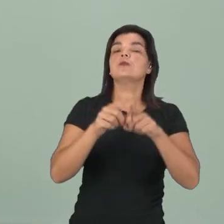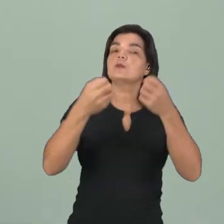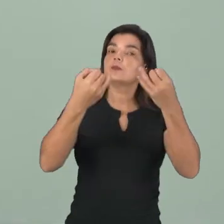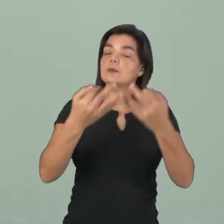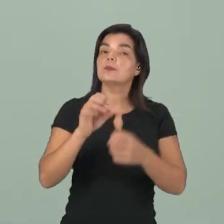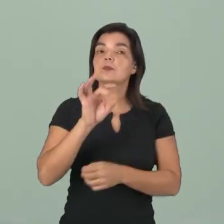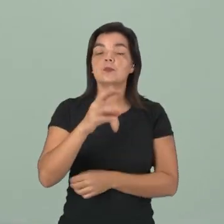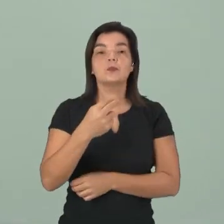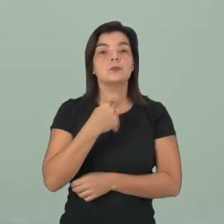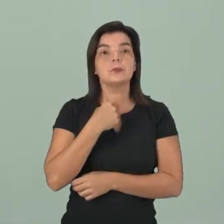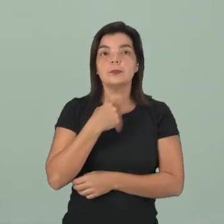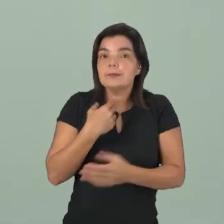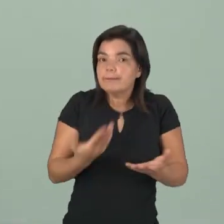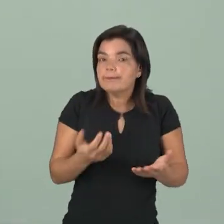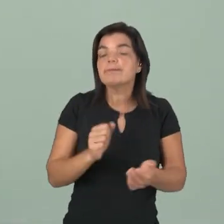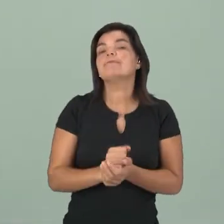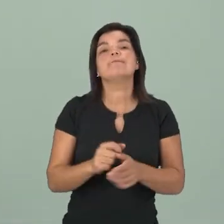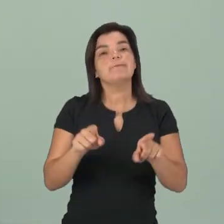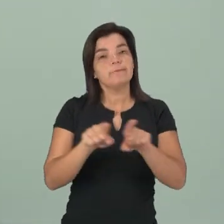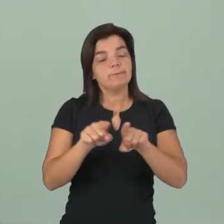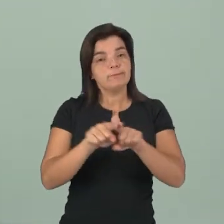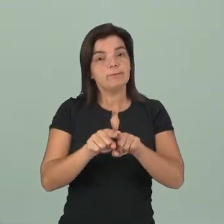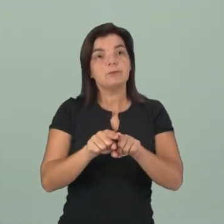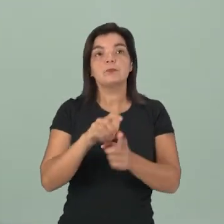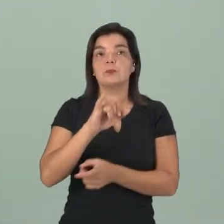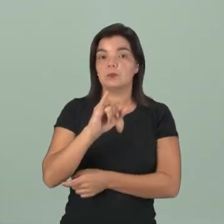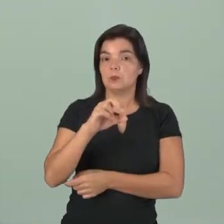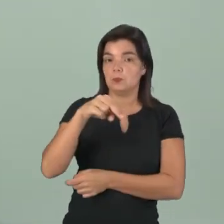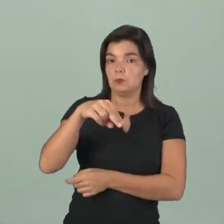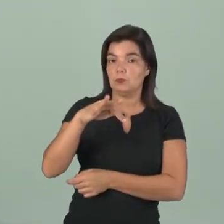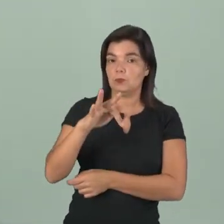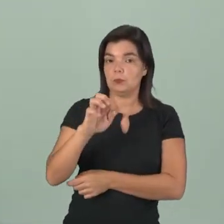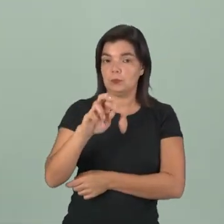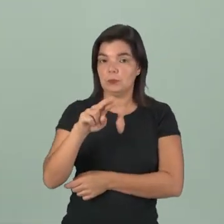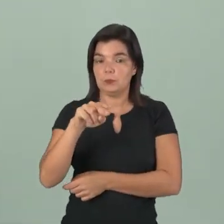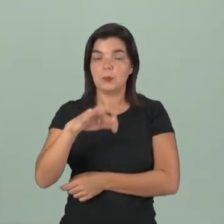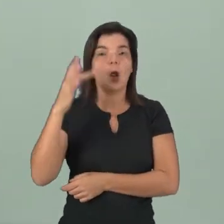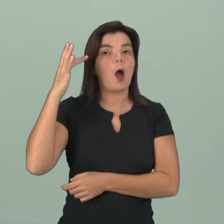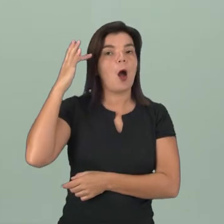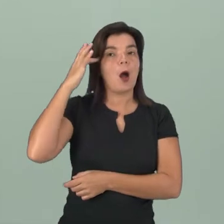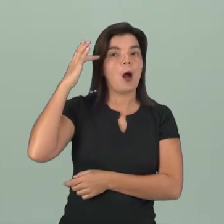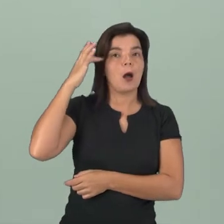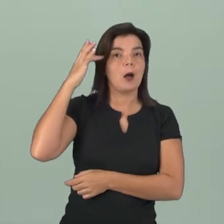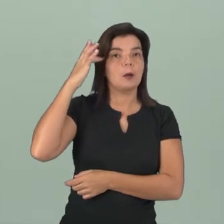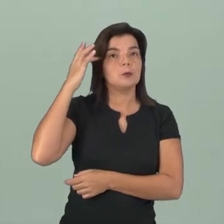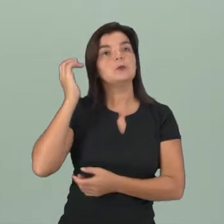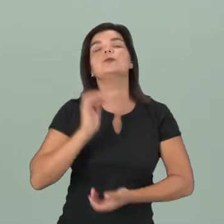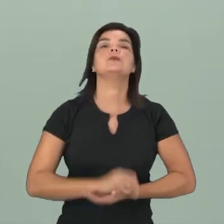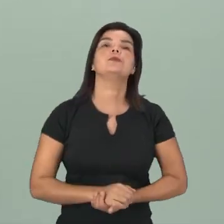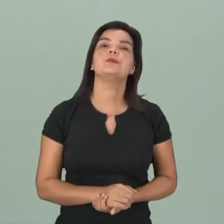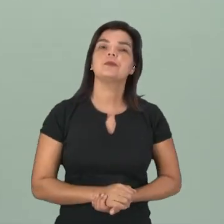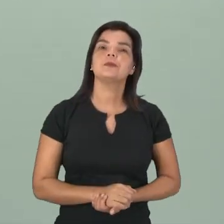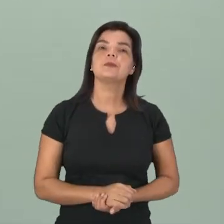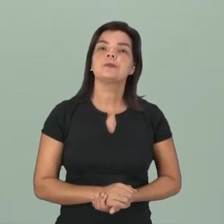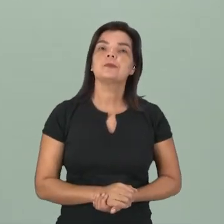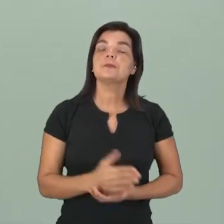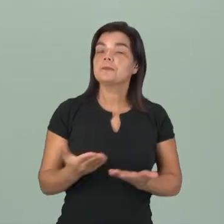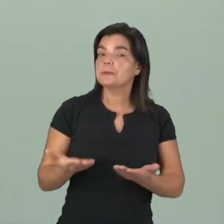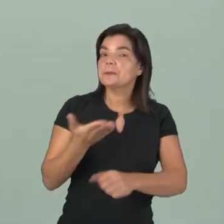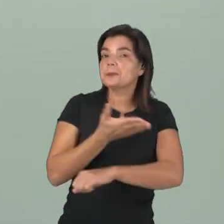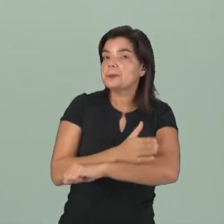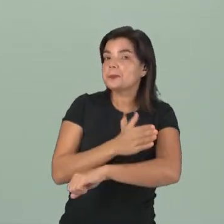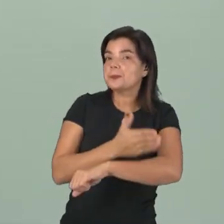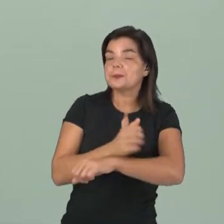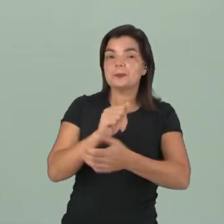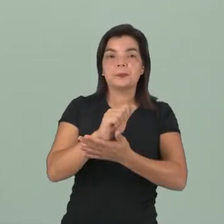disso, né? Só pode ser isso aqui. Então, isso se chama inferir, ou seja, eu acho que deve ser isso, tá? E aí vamos